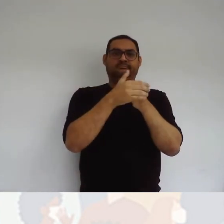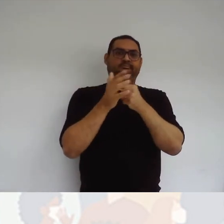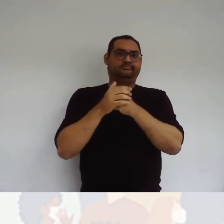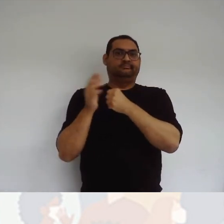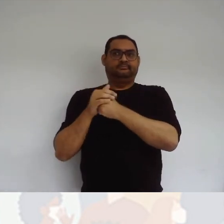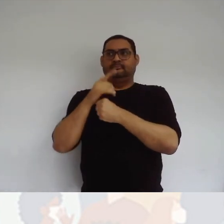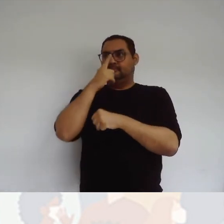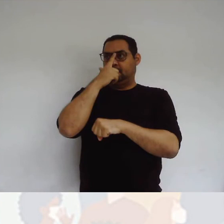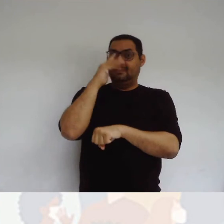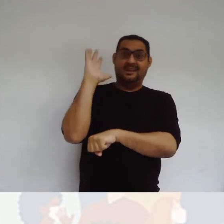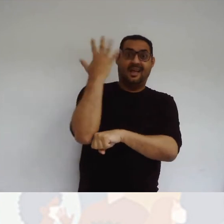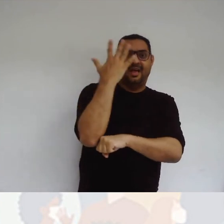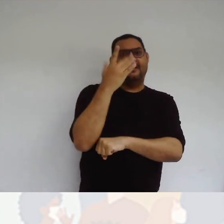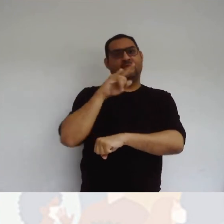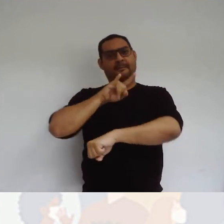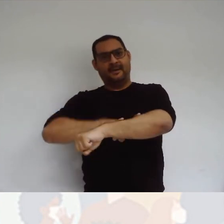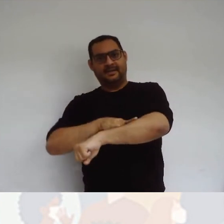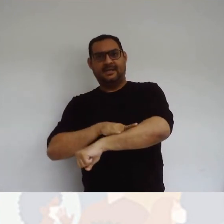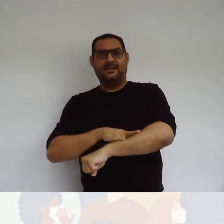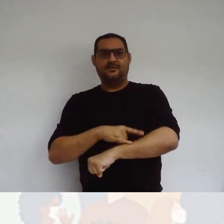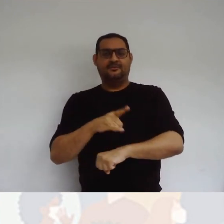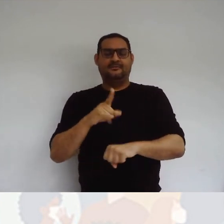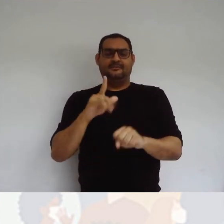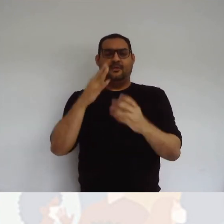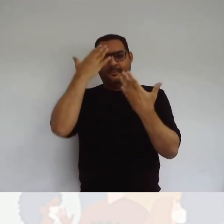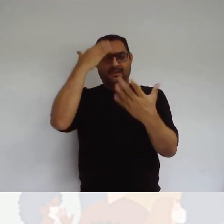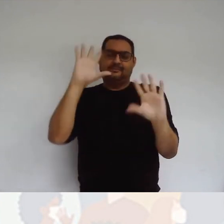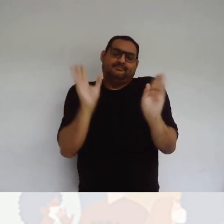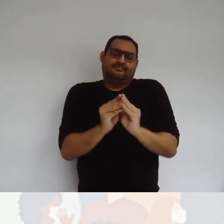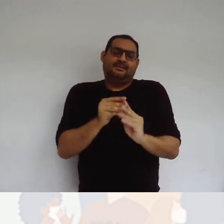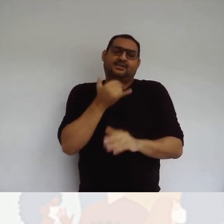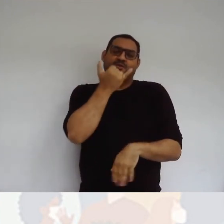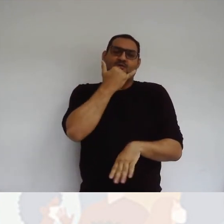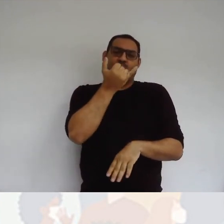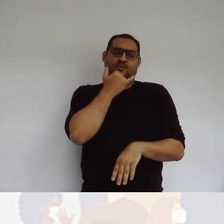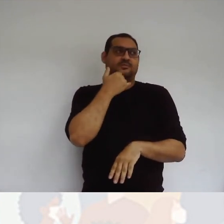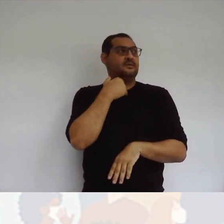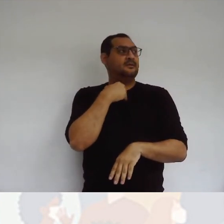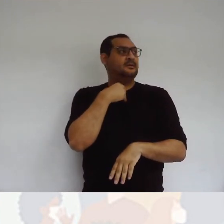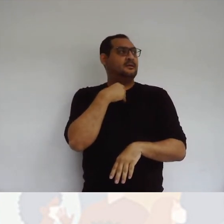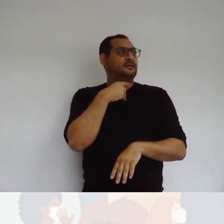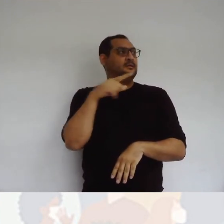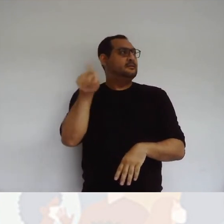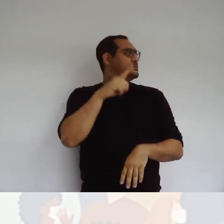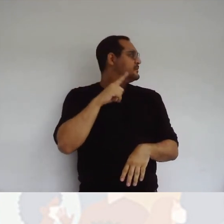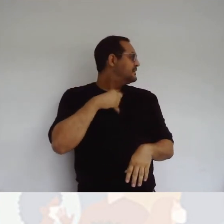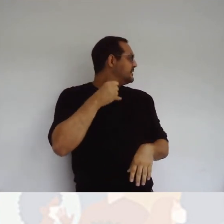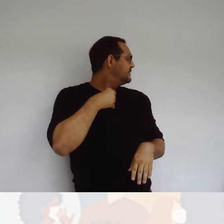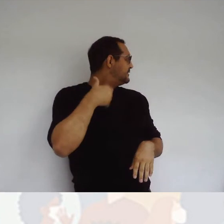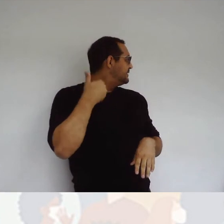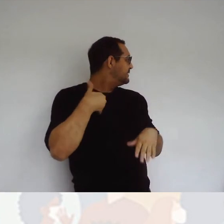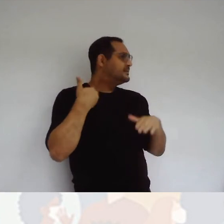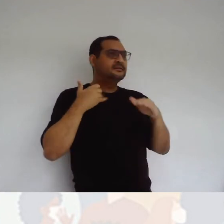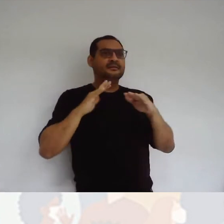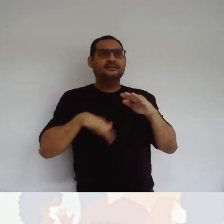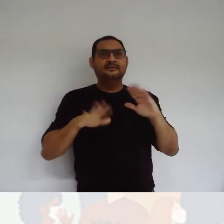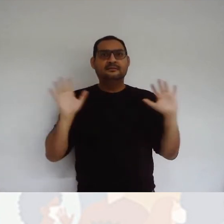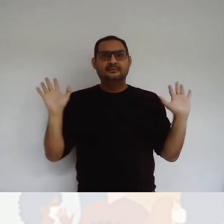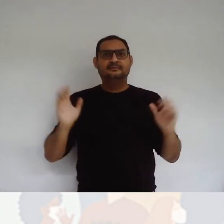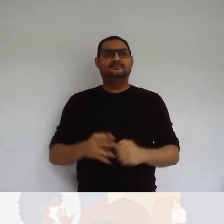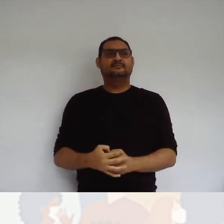as árvores e os banheiros. Obrigada, gente. Desculpa aí, se tem algo menor.